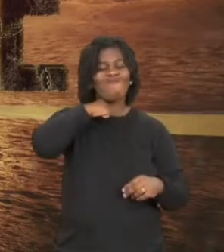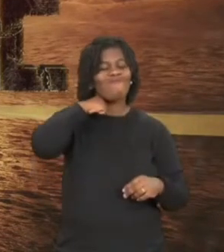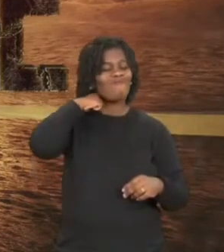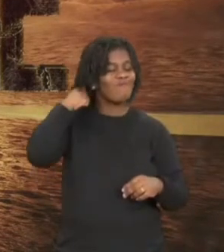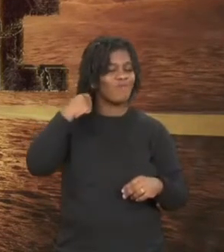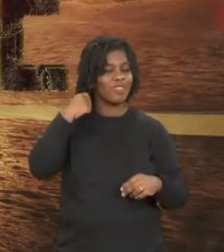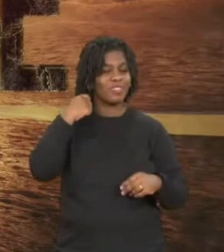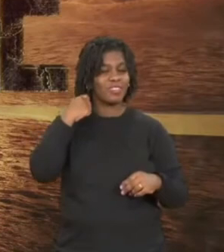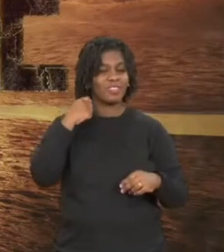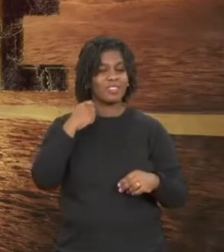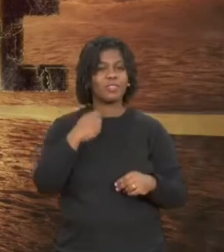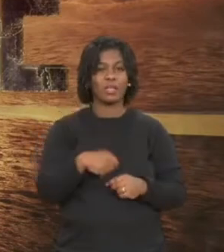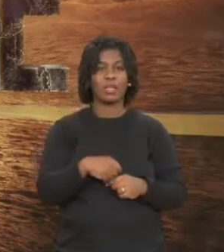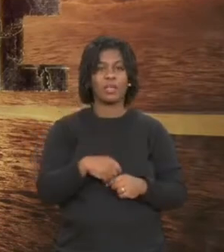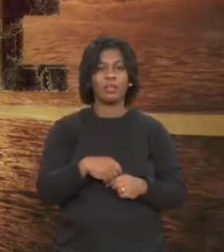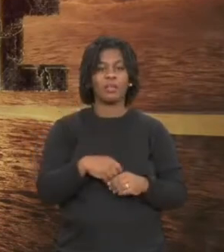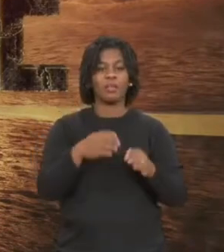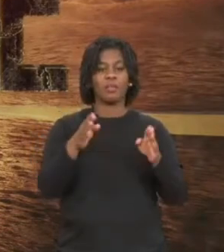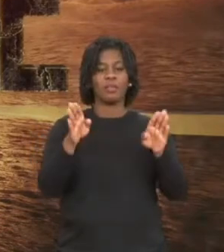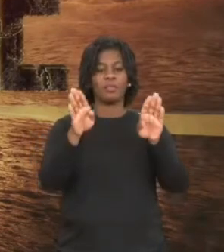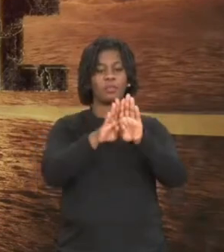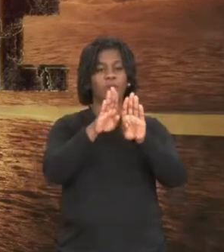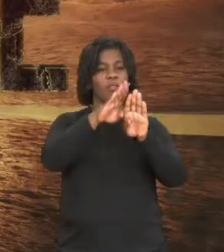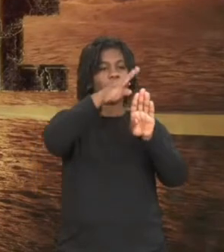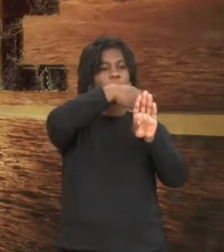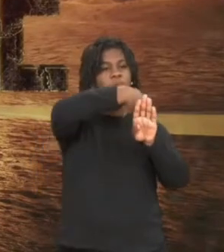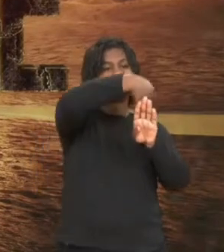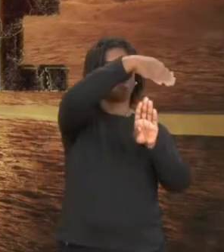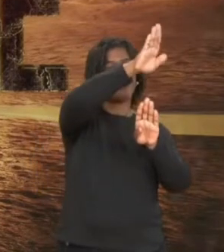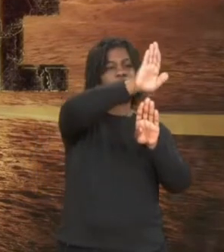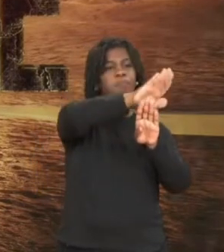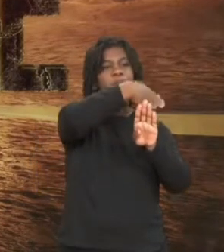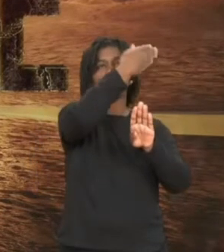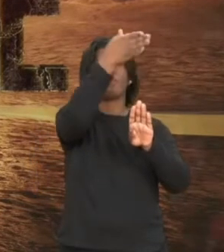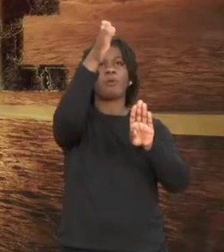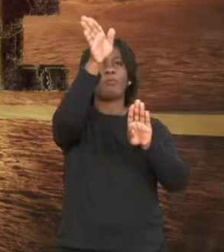E os umbrais das portas eram marcados